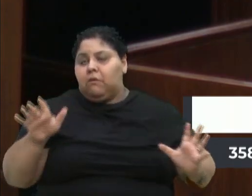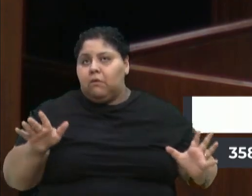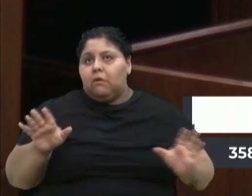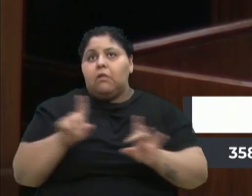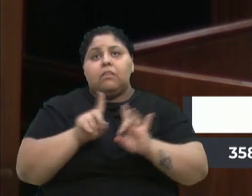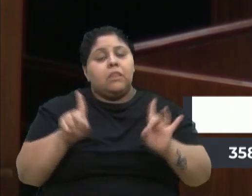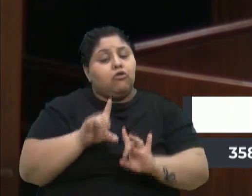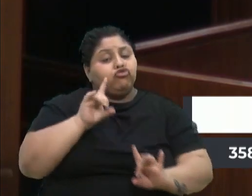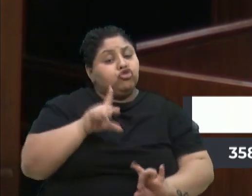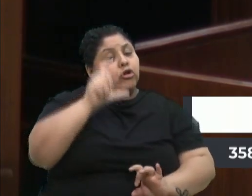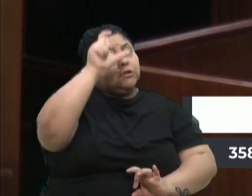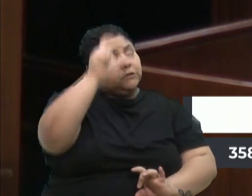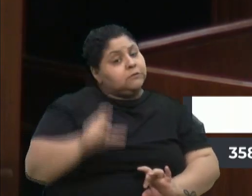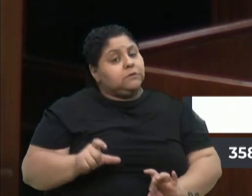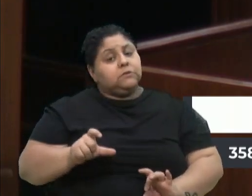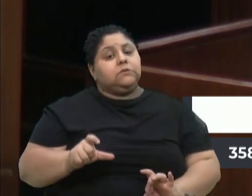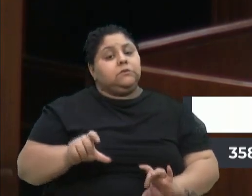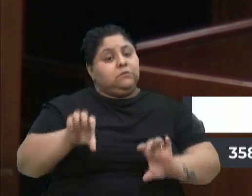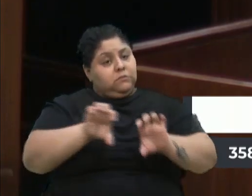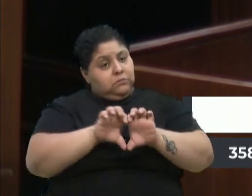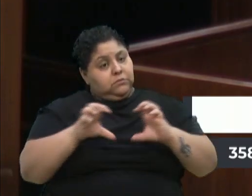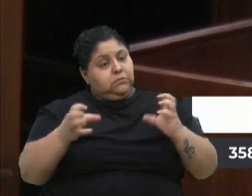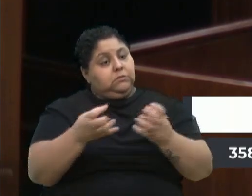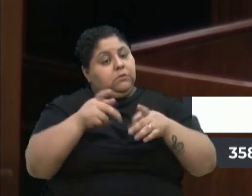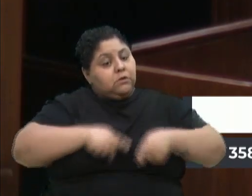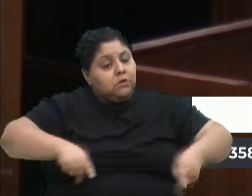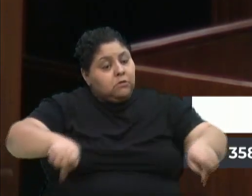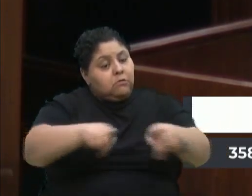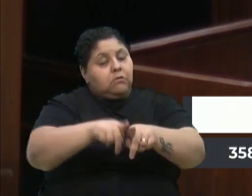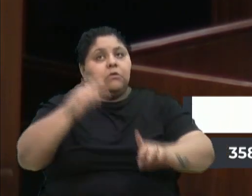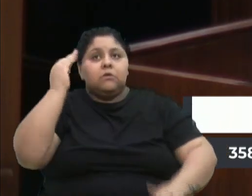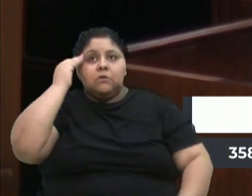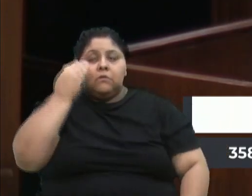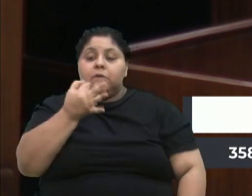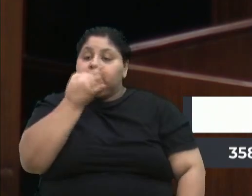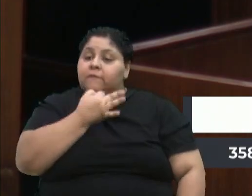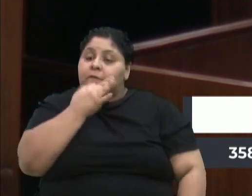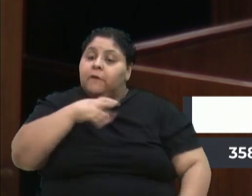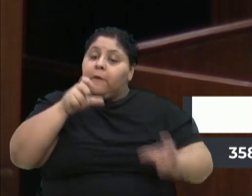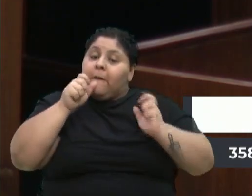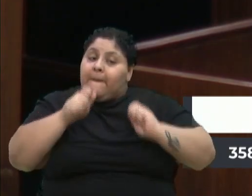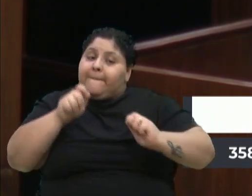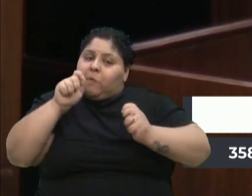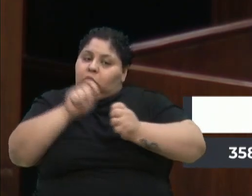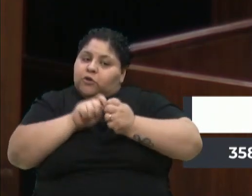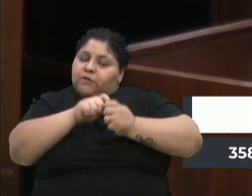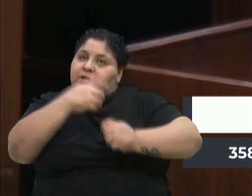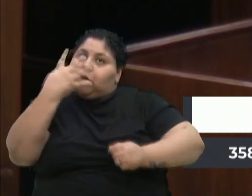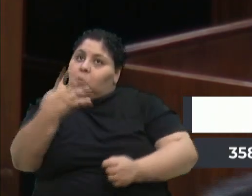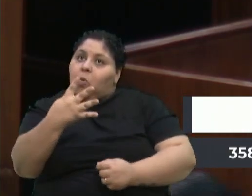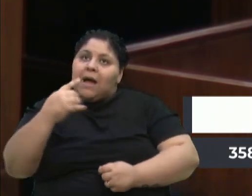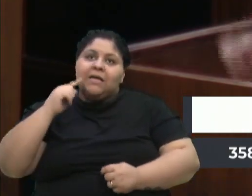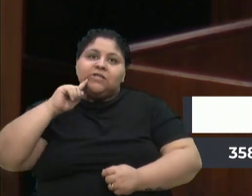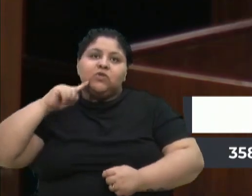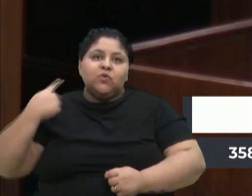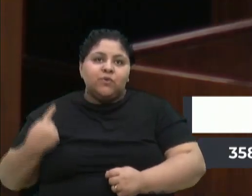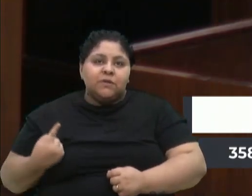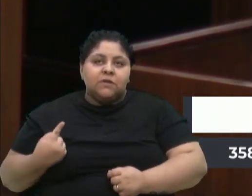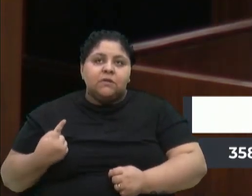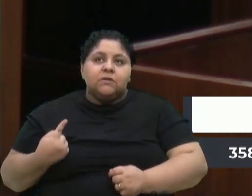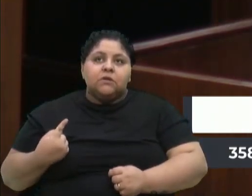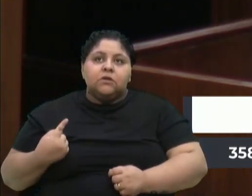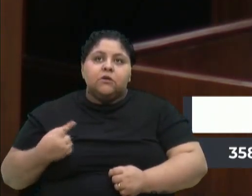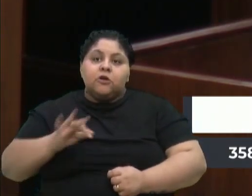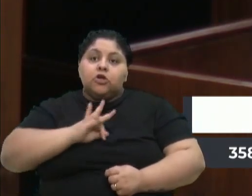as pessoas, a comunidade, o povo entender que Caxias do Sul pode fazer 4 deputados federal. É só